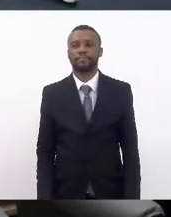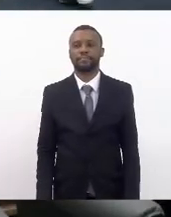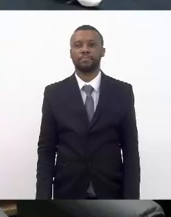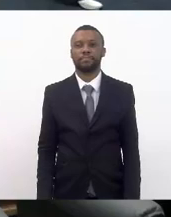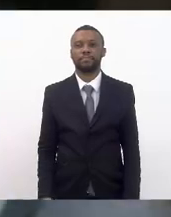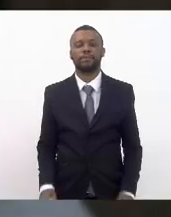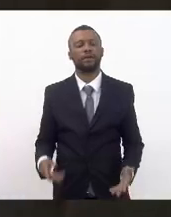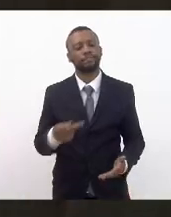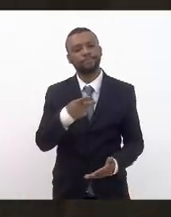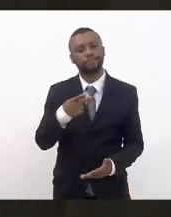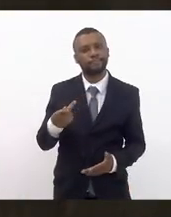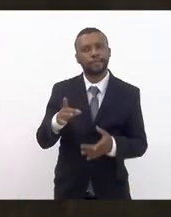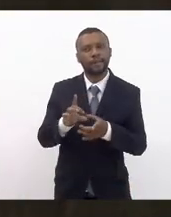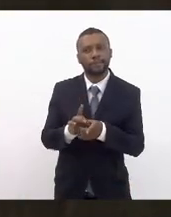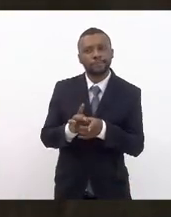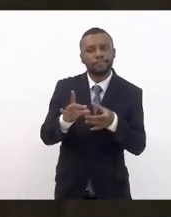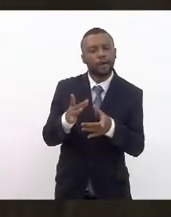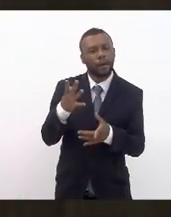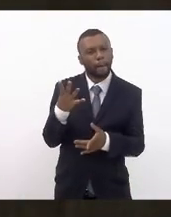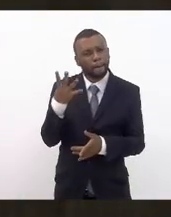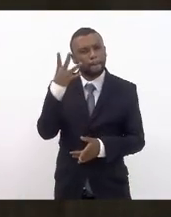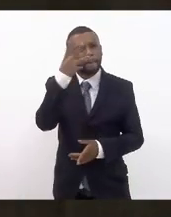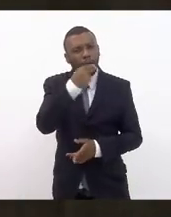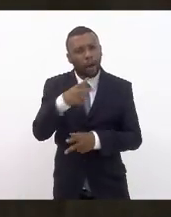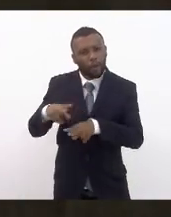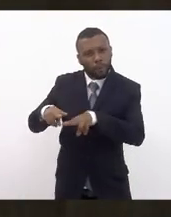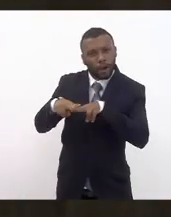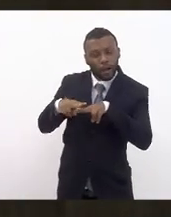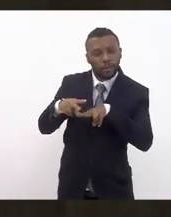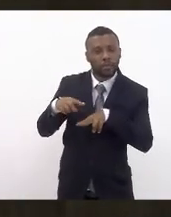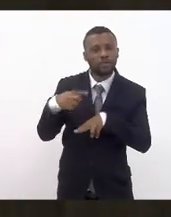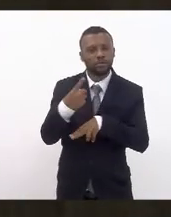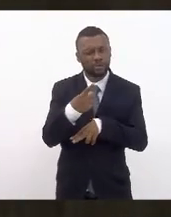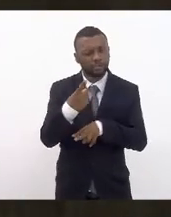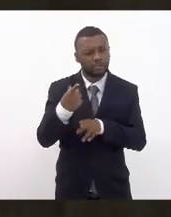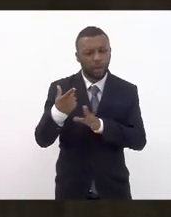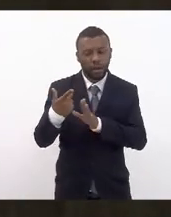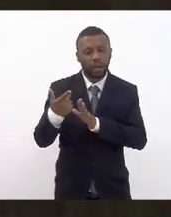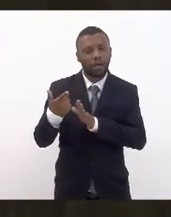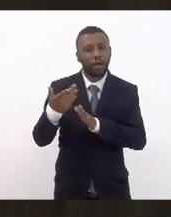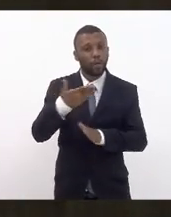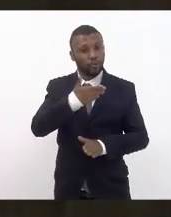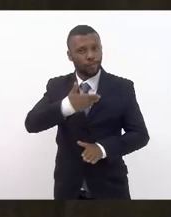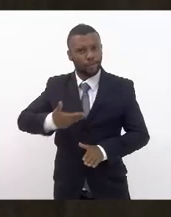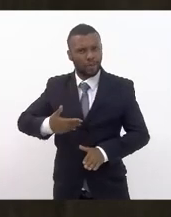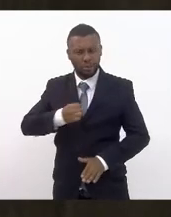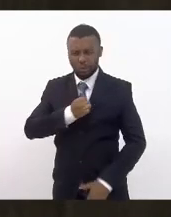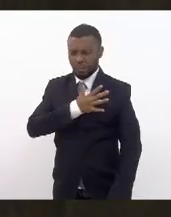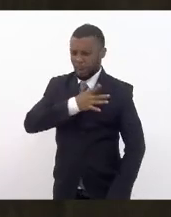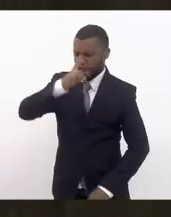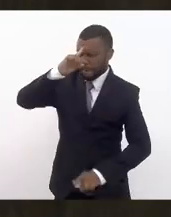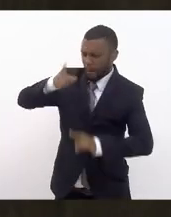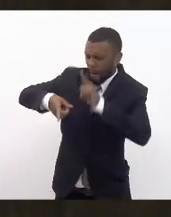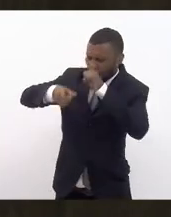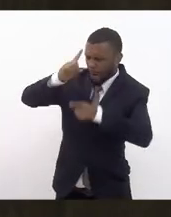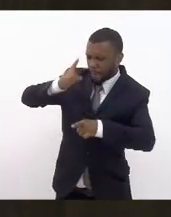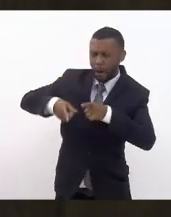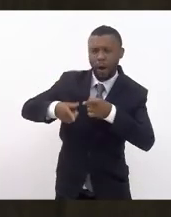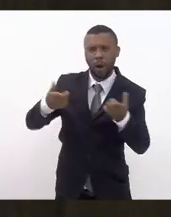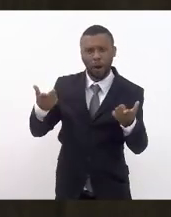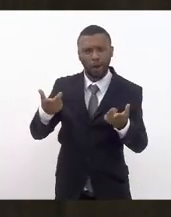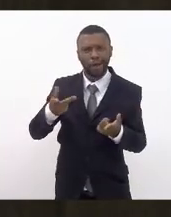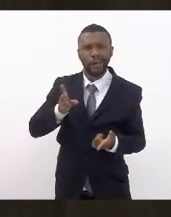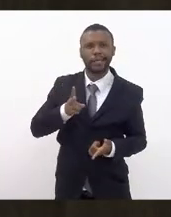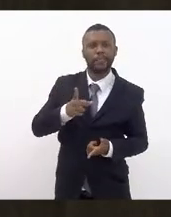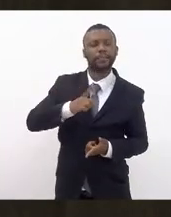a democracia é bela por conta disso. Enquanto nos regimes autoritários e autocráticos tem sempre